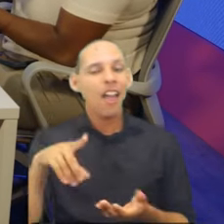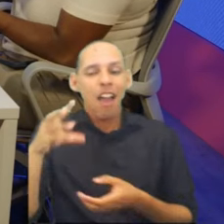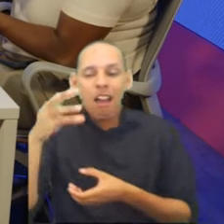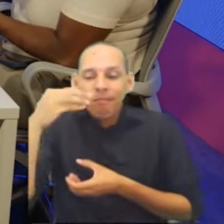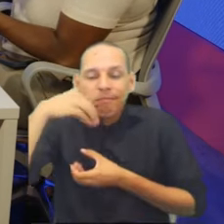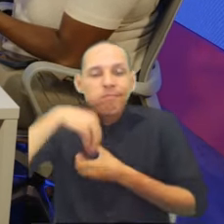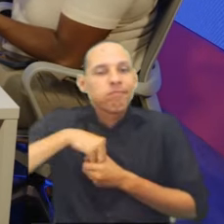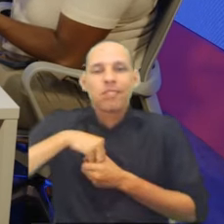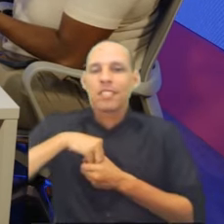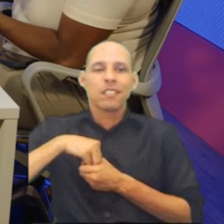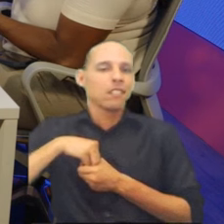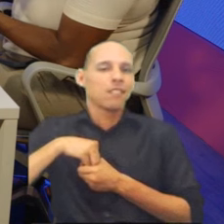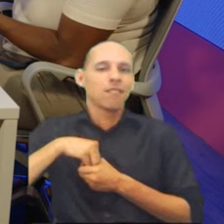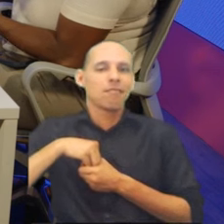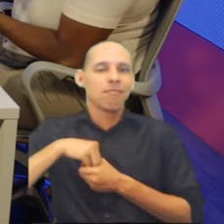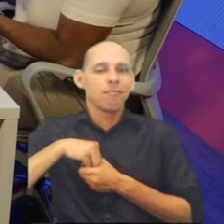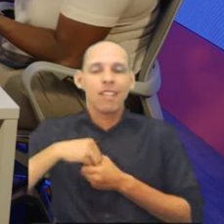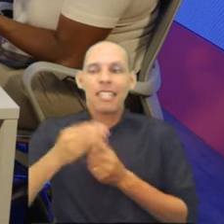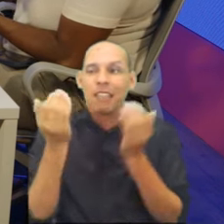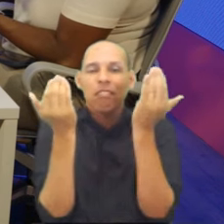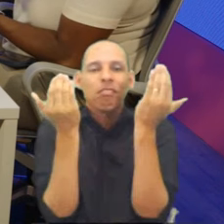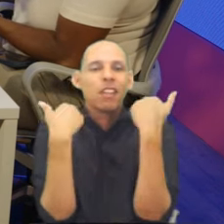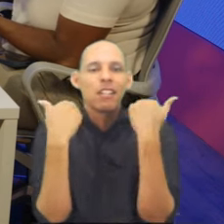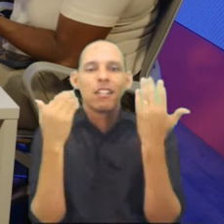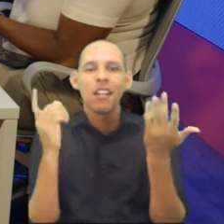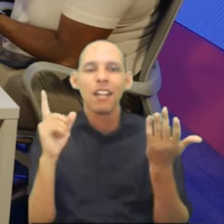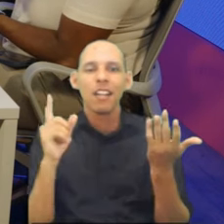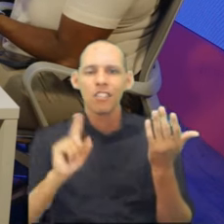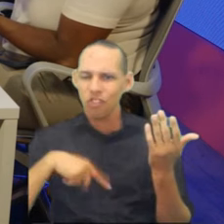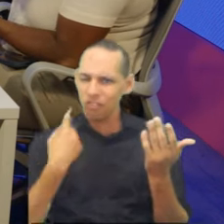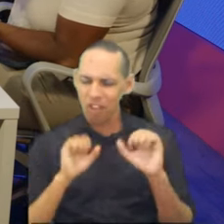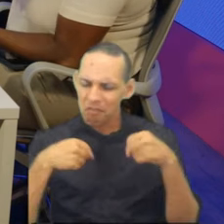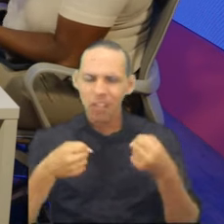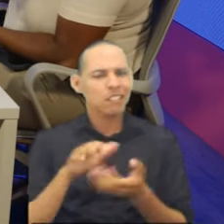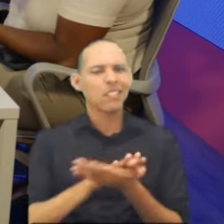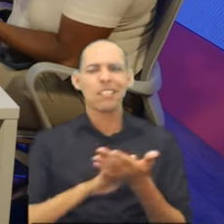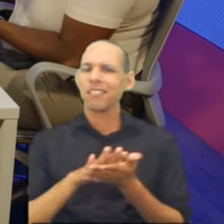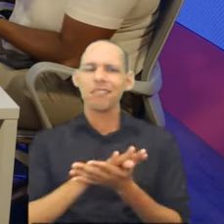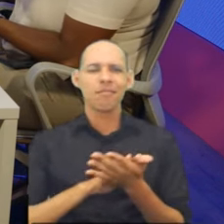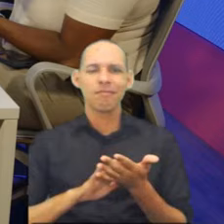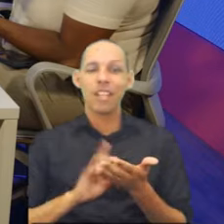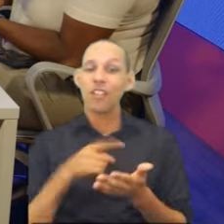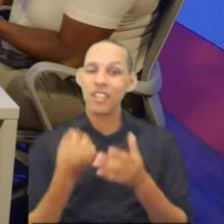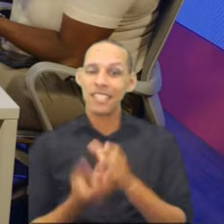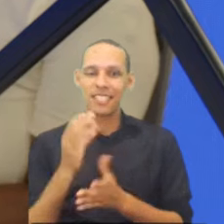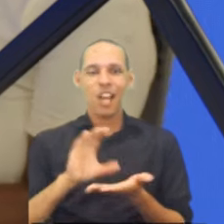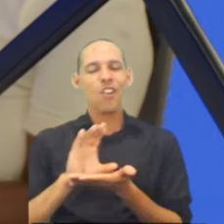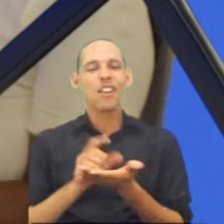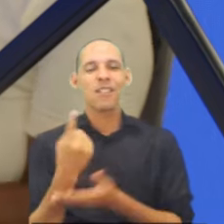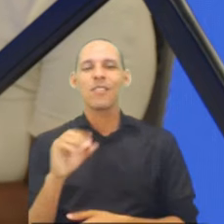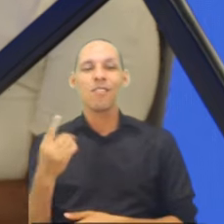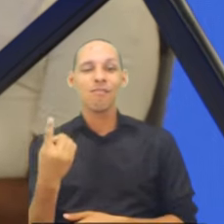aí eu falo que isso tá muito entranhado na é muito muito é muito é quase a gente não faz força para fazer isso sim quando a gente